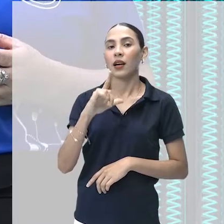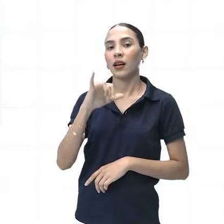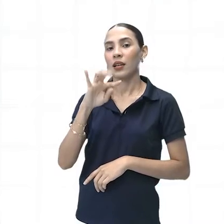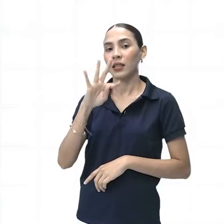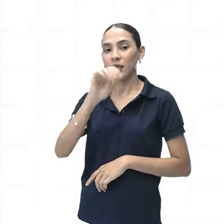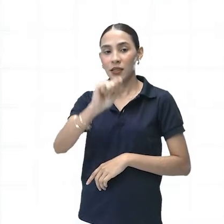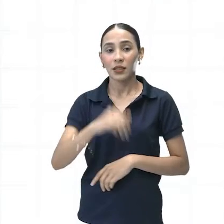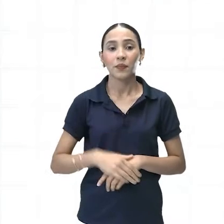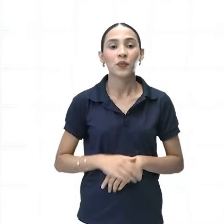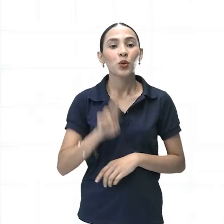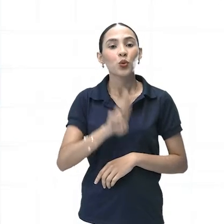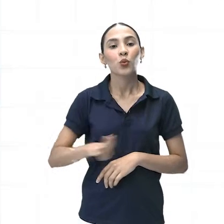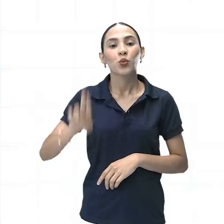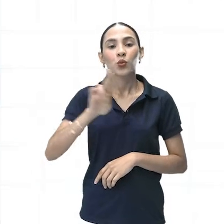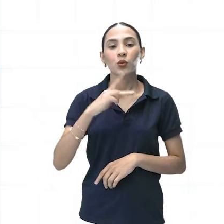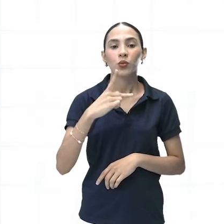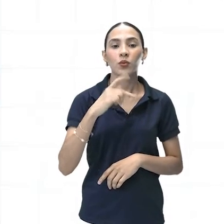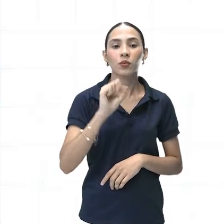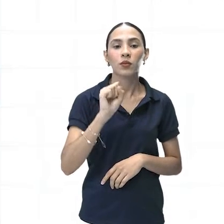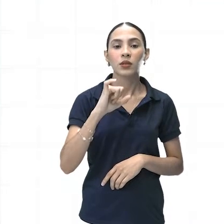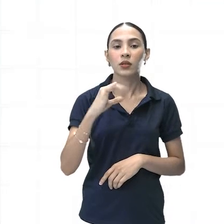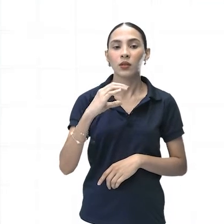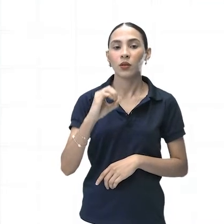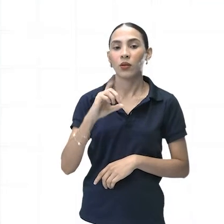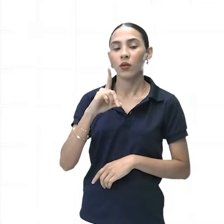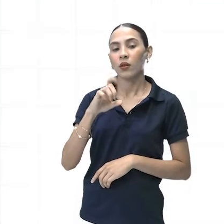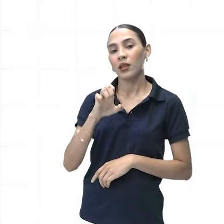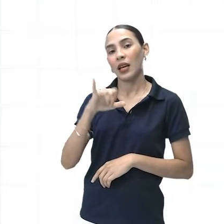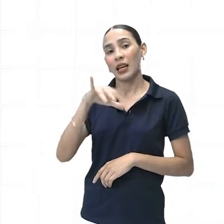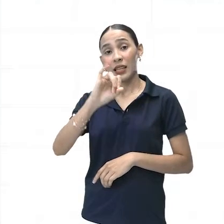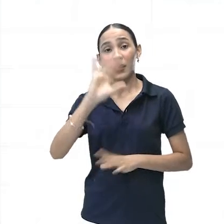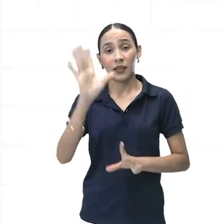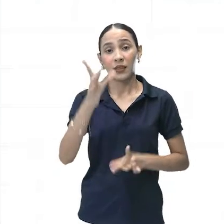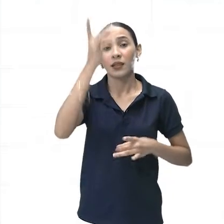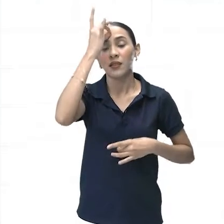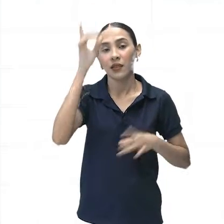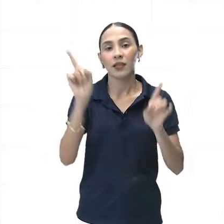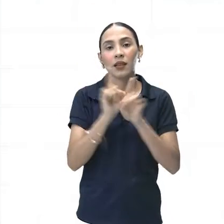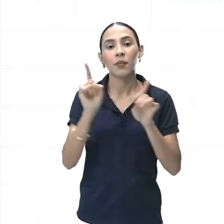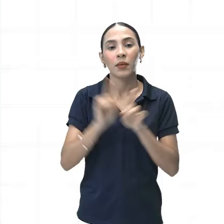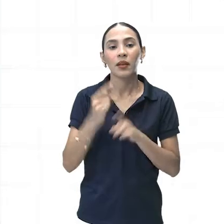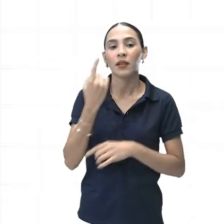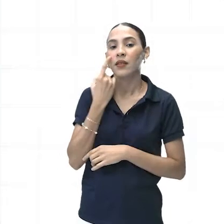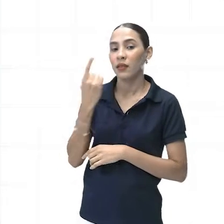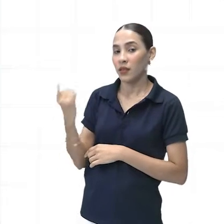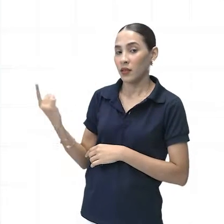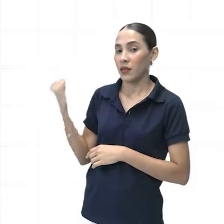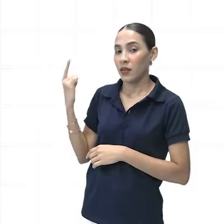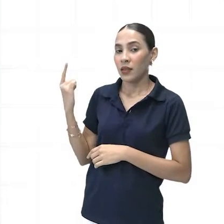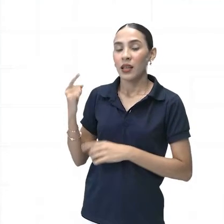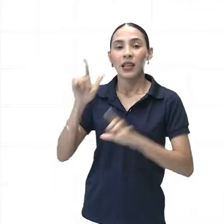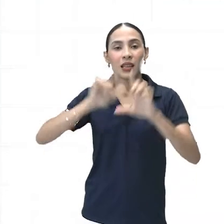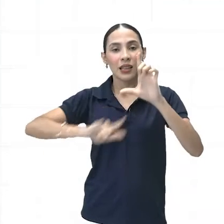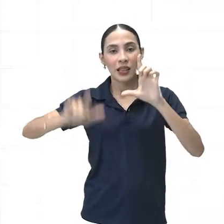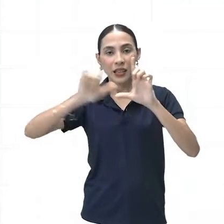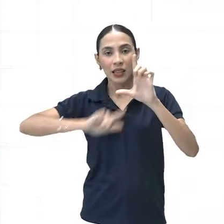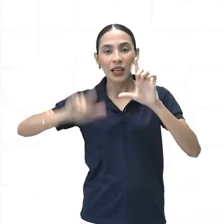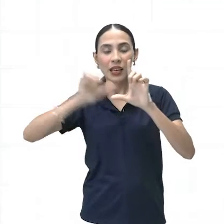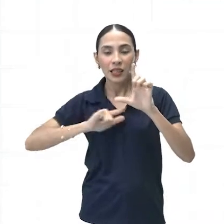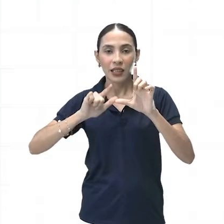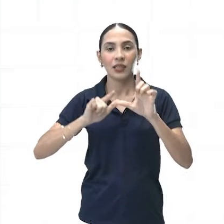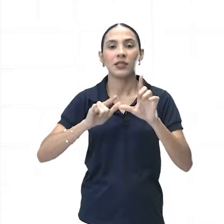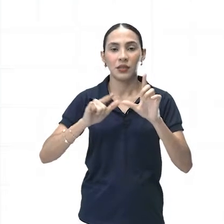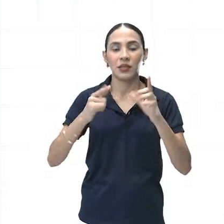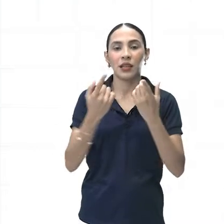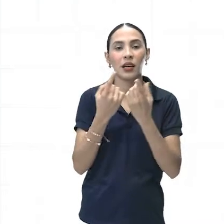psicodélico, tá? Então, o que é isso? A Tropicália também incorporou elementos da psicodélia, né, com letras abstratas,